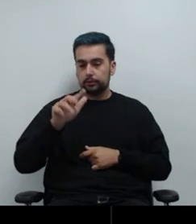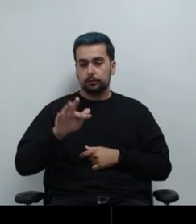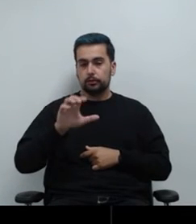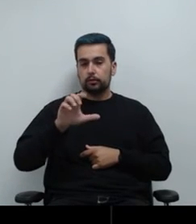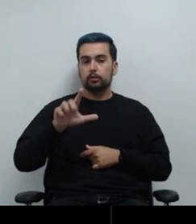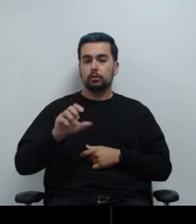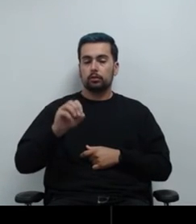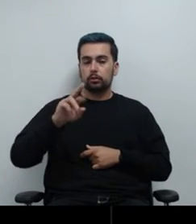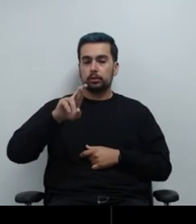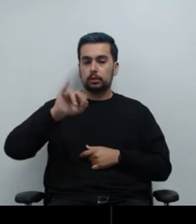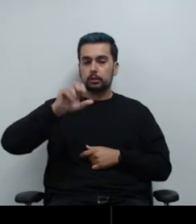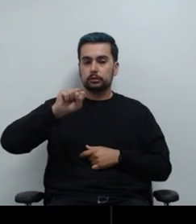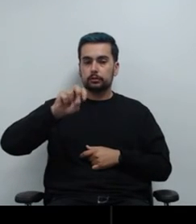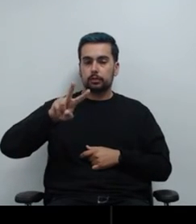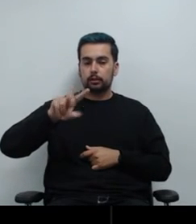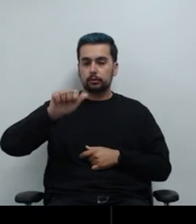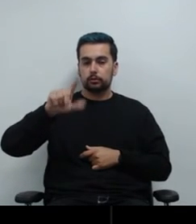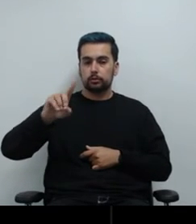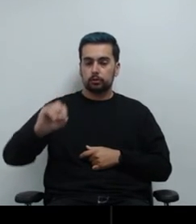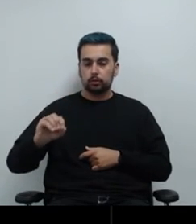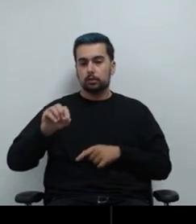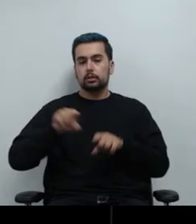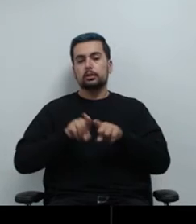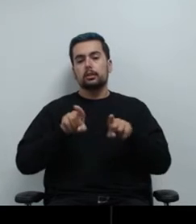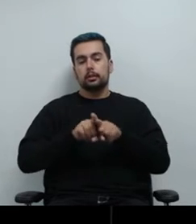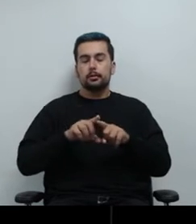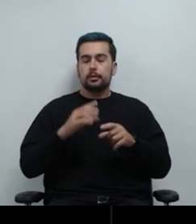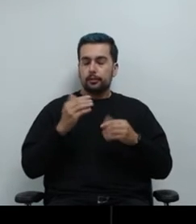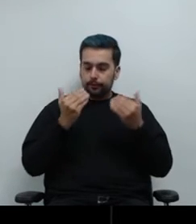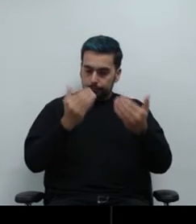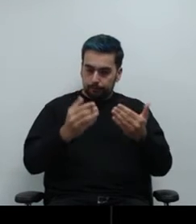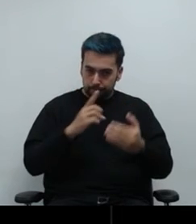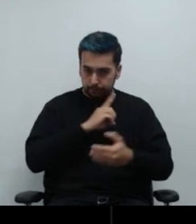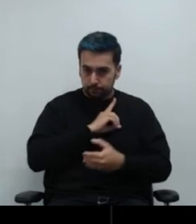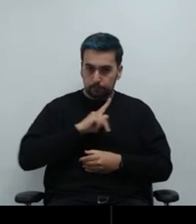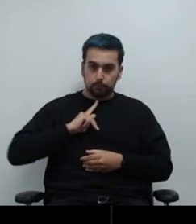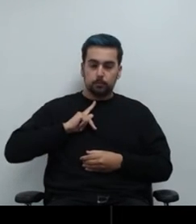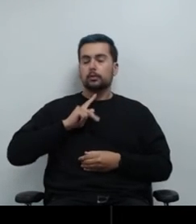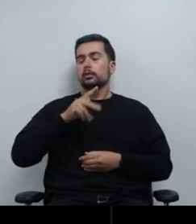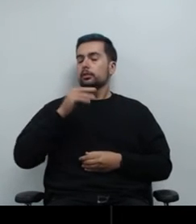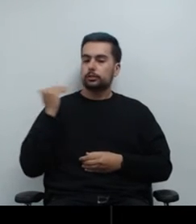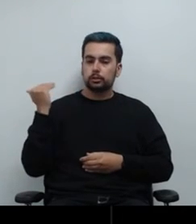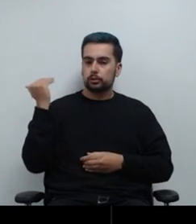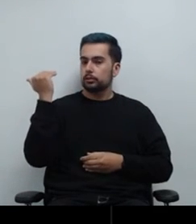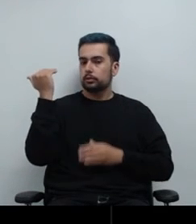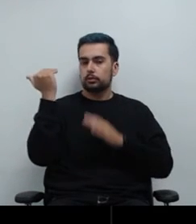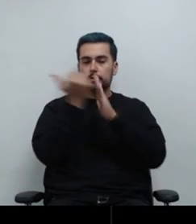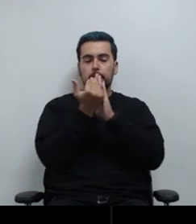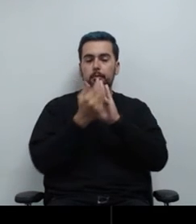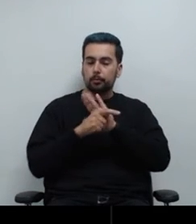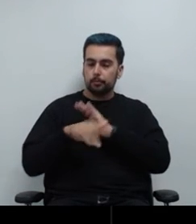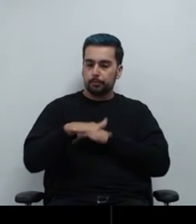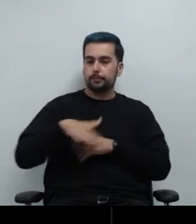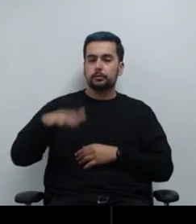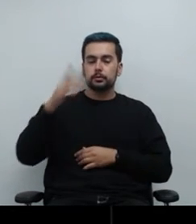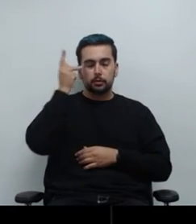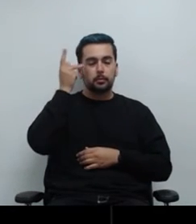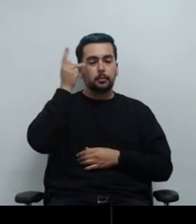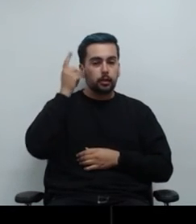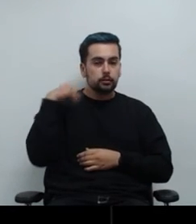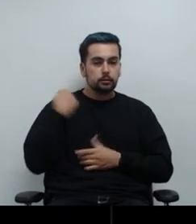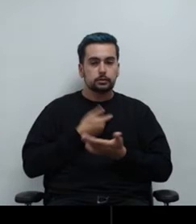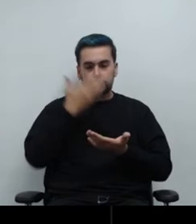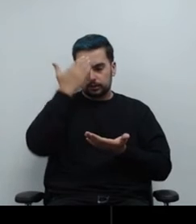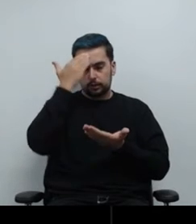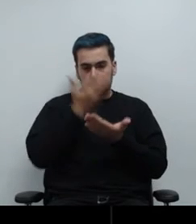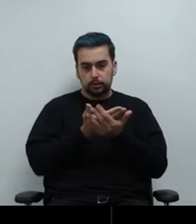está à frente, salvo engano ainda, né, como defensor público-geral do Estado de São Paulo, a gente acredita que essa